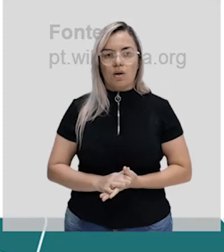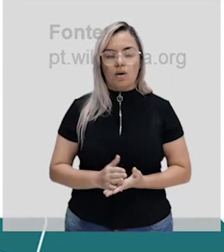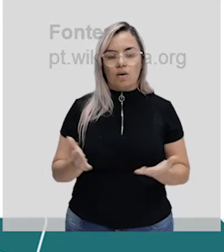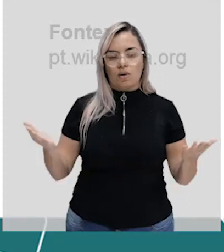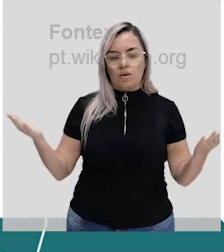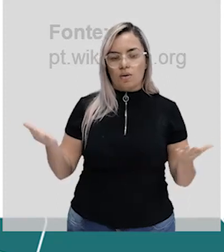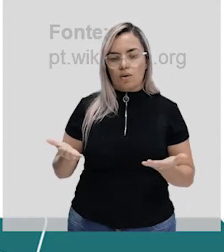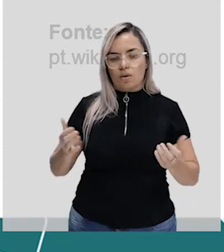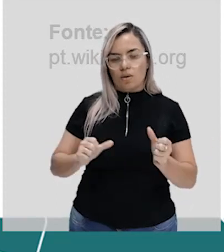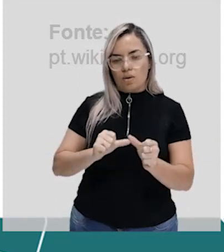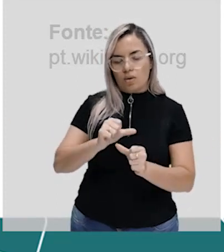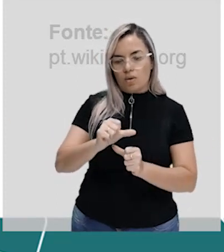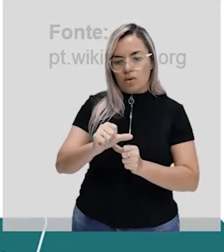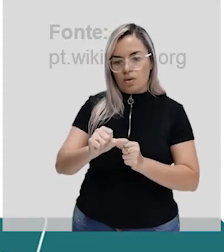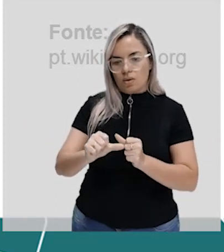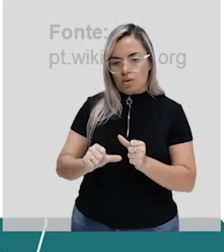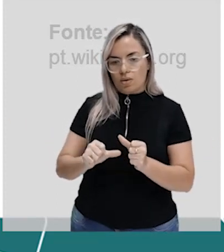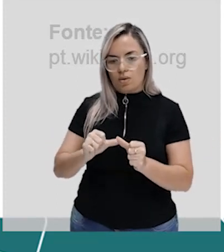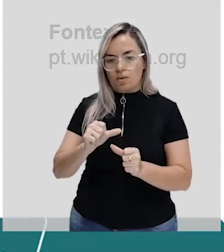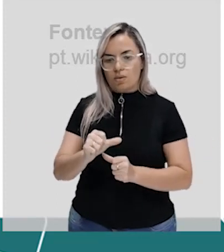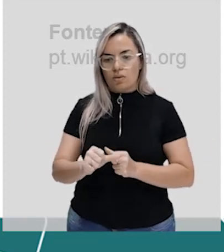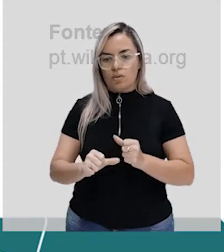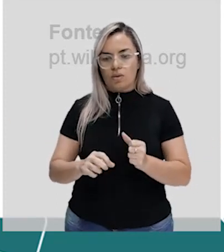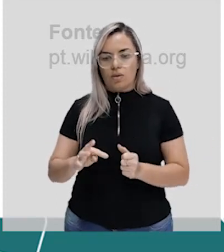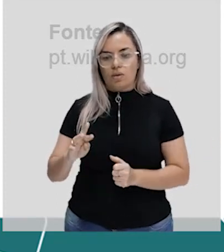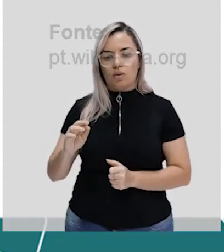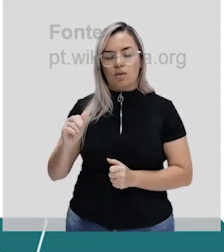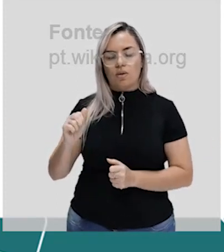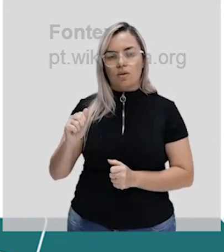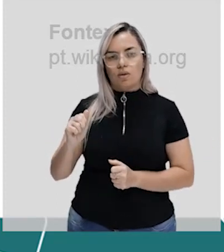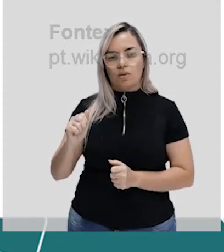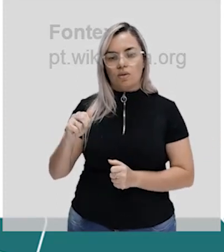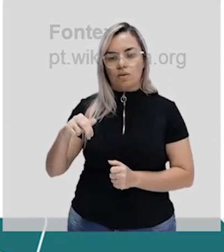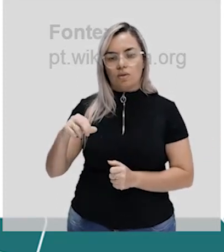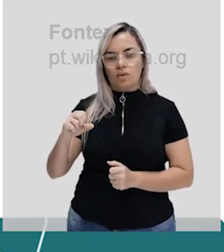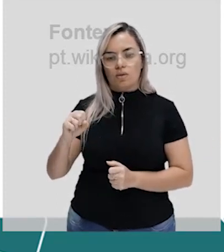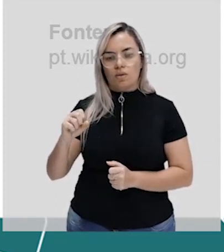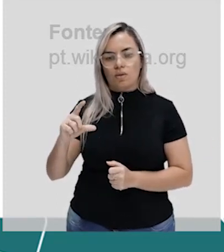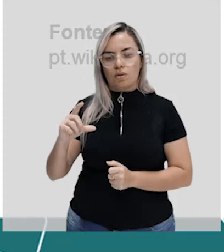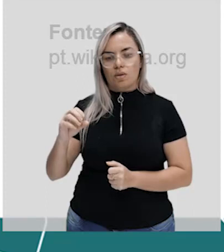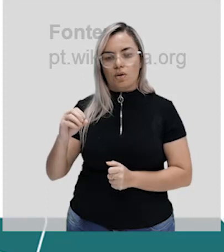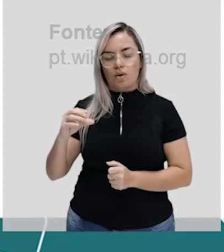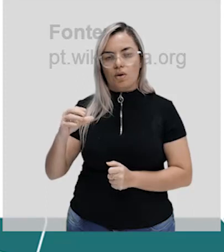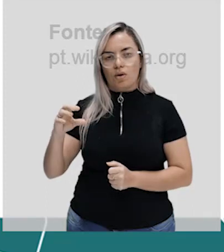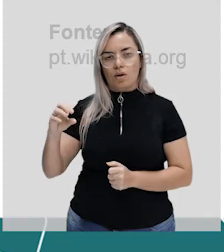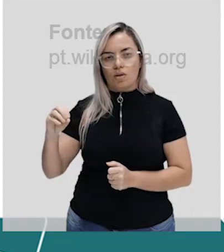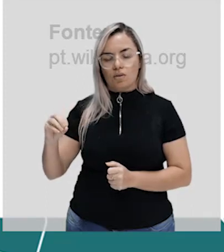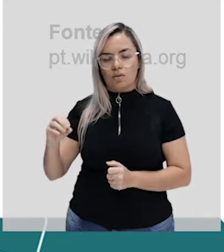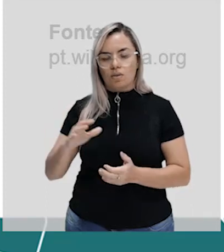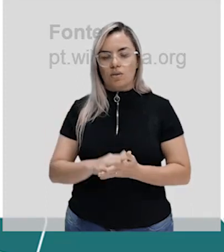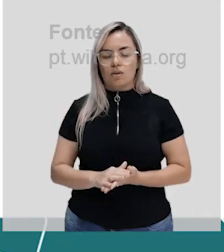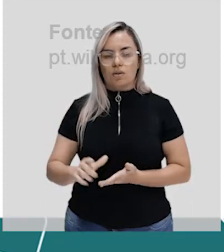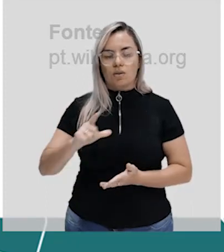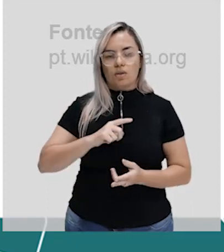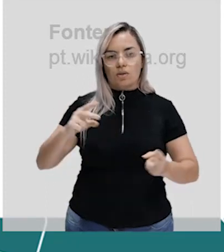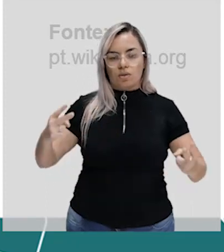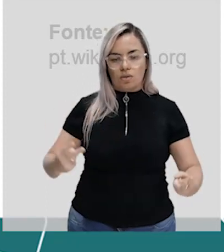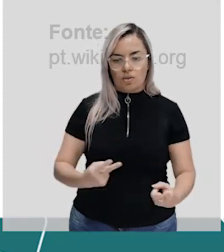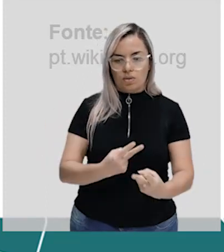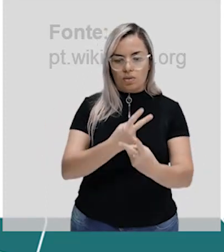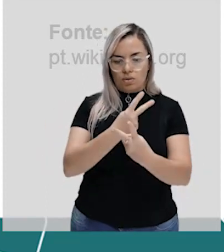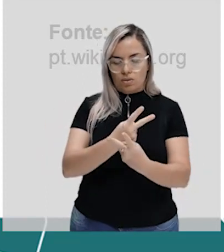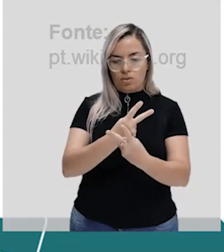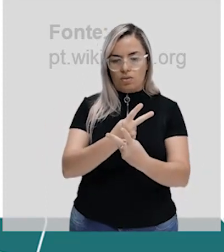seria essa outra mutação? É a translocação. Translocação é quando eu tenho um cromossomo de um tipo que troca de pedaço